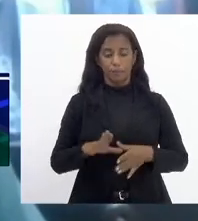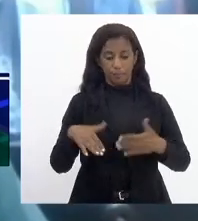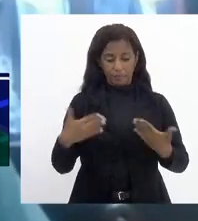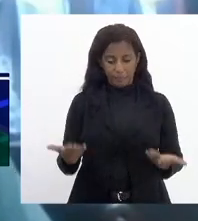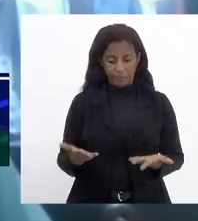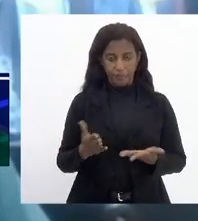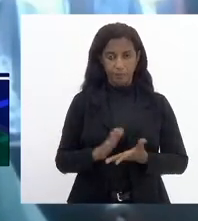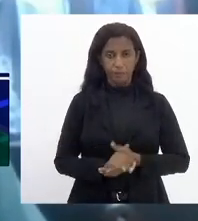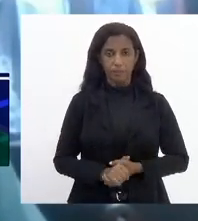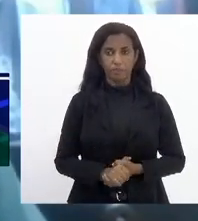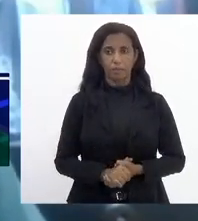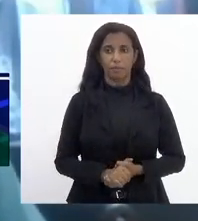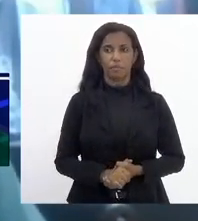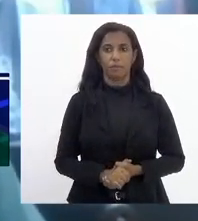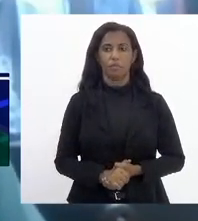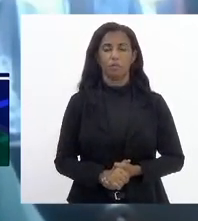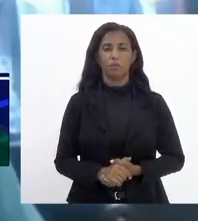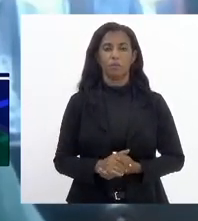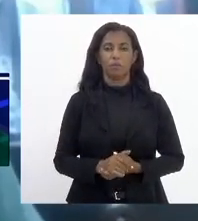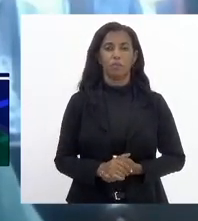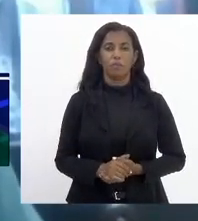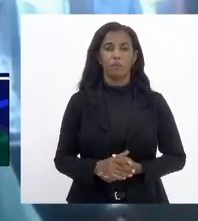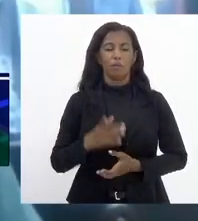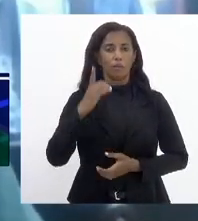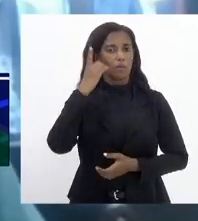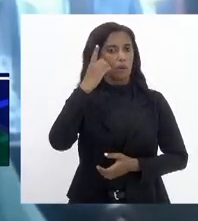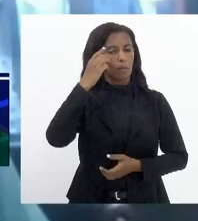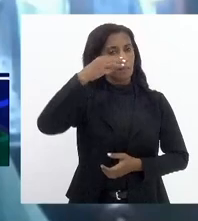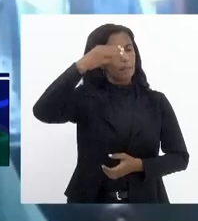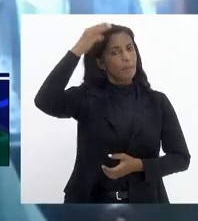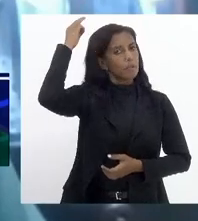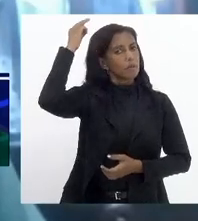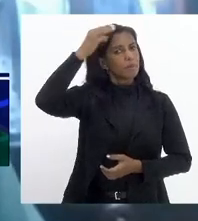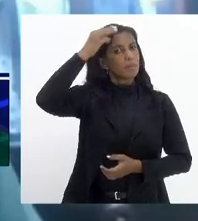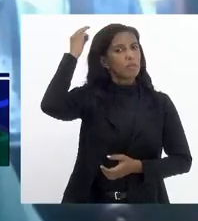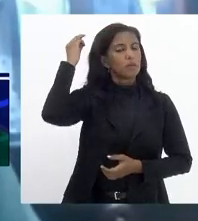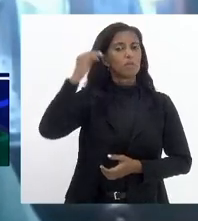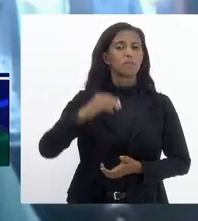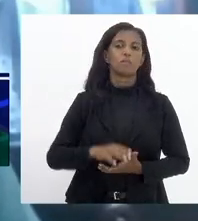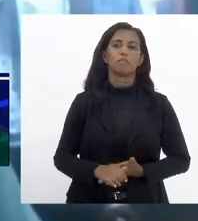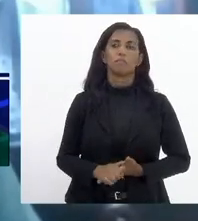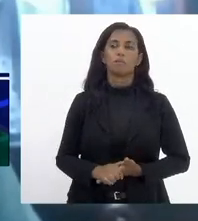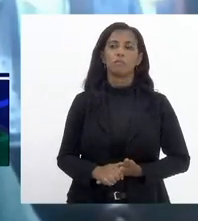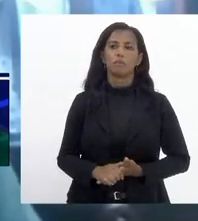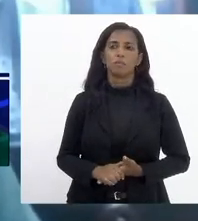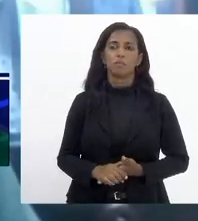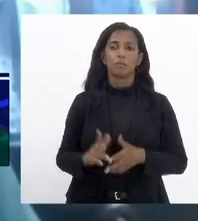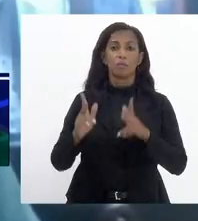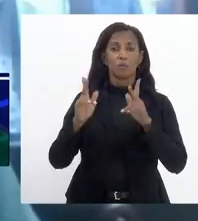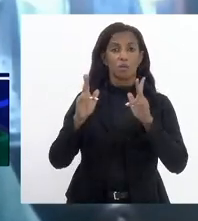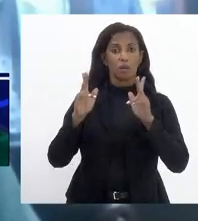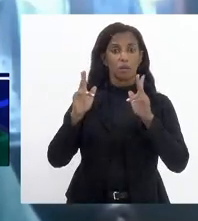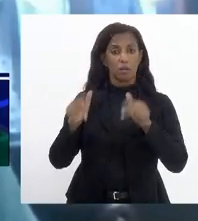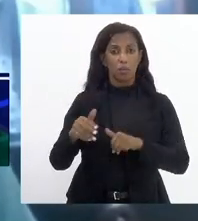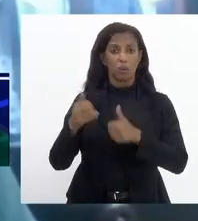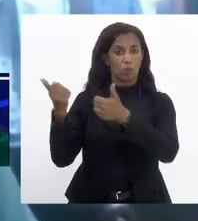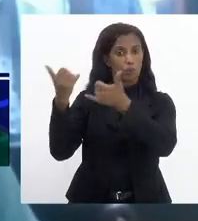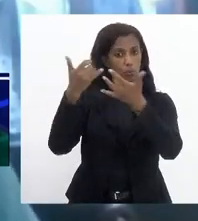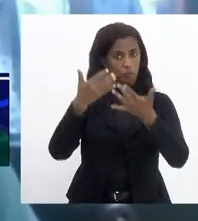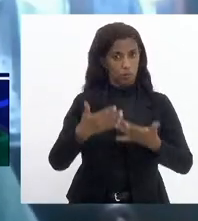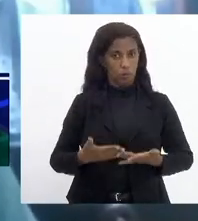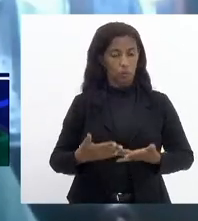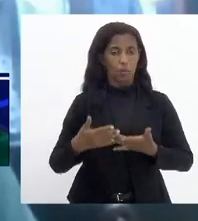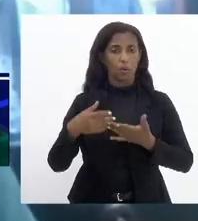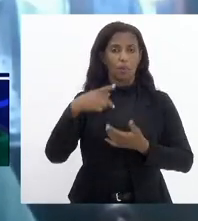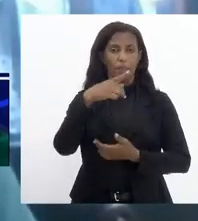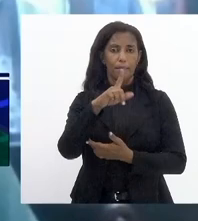Então, o deputado Márcio Pacheco, ele, como isso é um projeto bom,